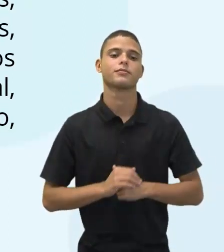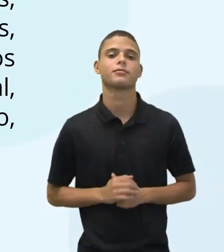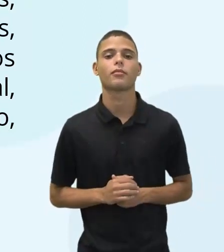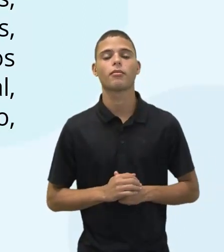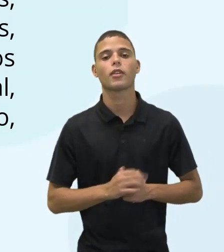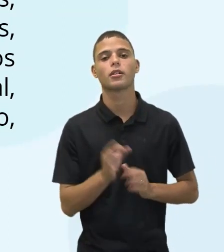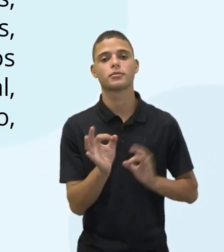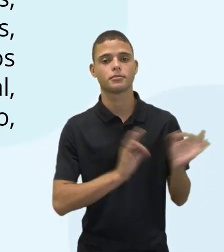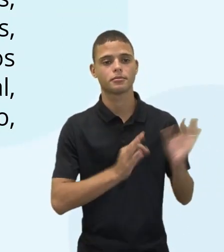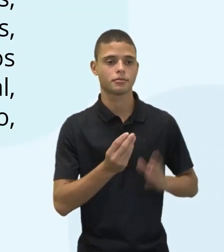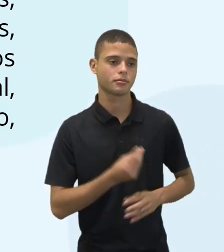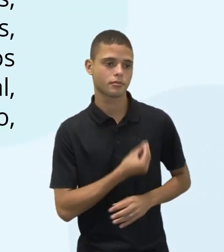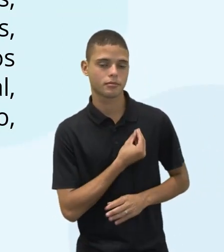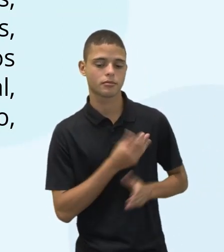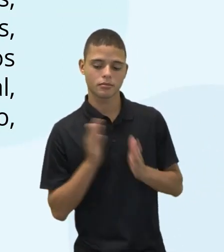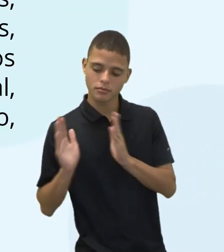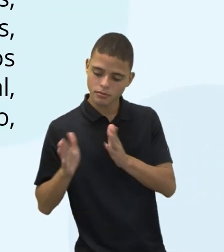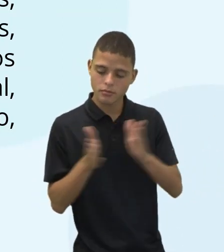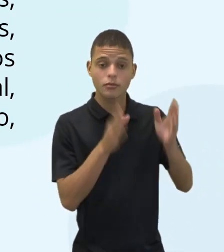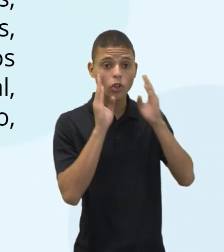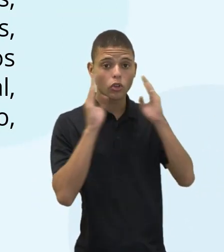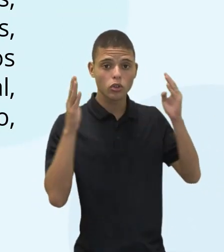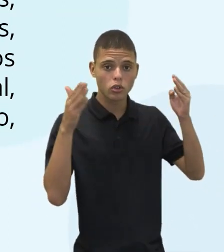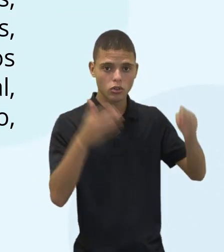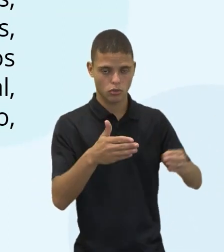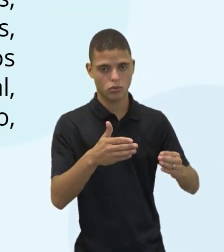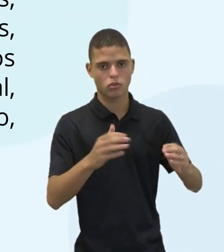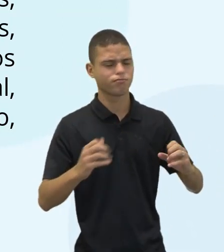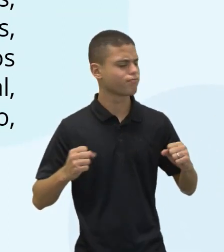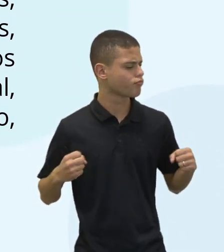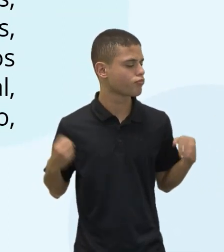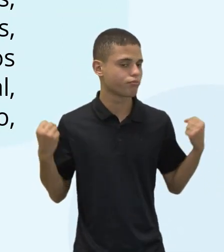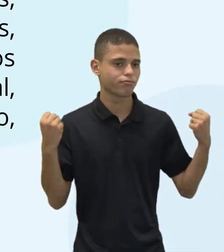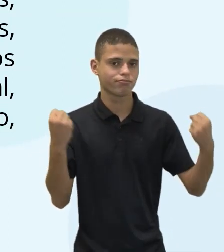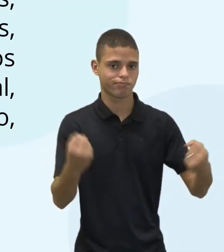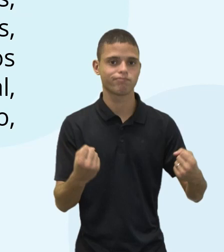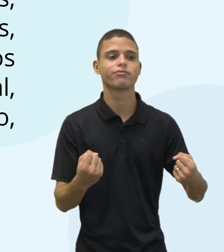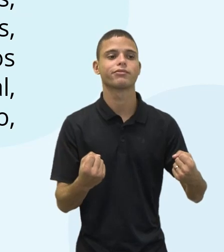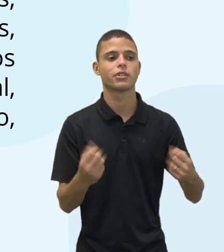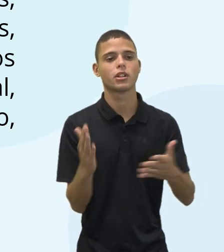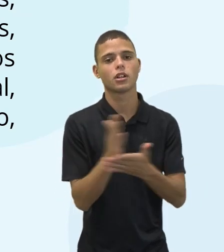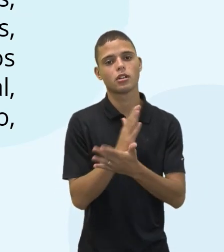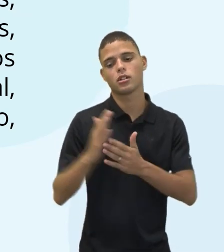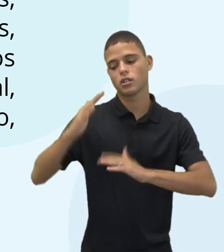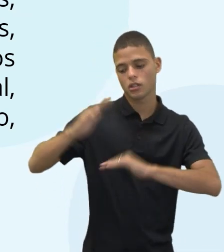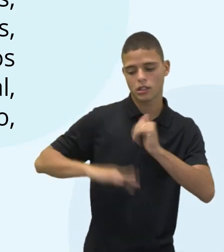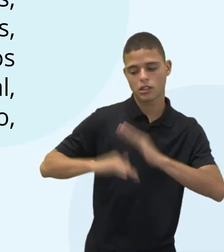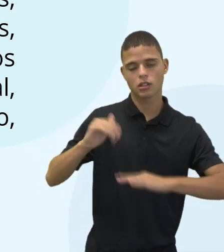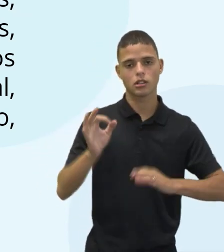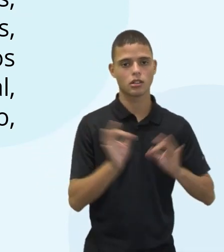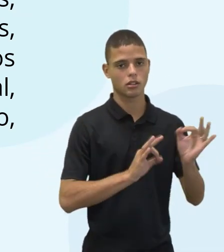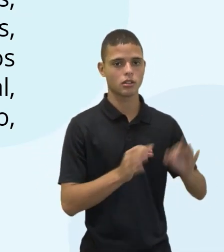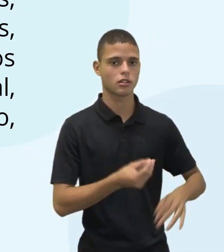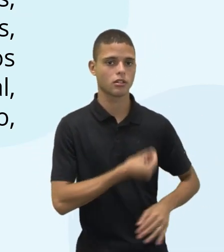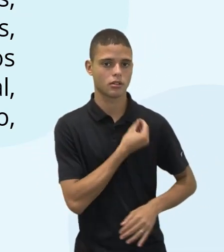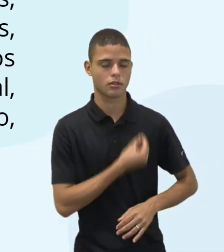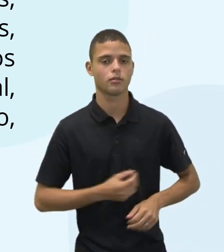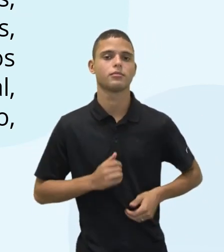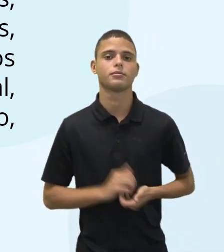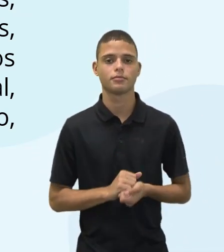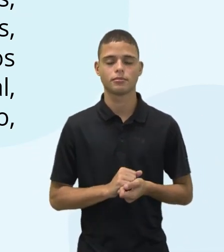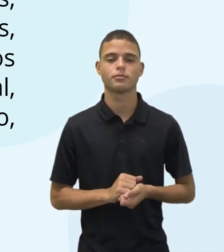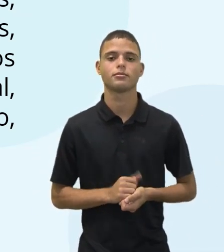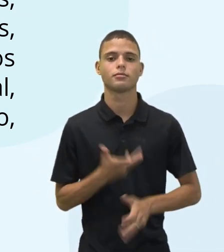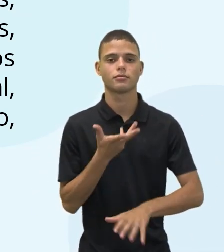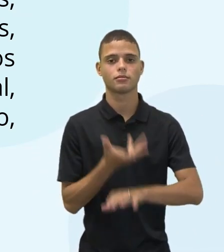de vida, organização, foco, determinação e persistência são as habilidades de projeto de vida, as competências